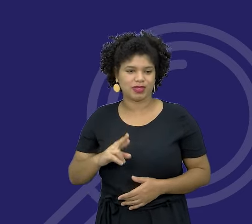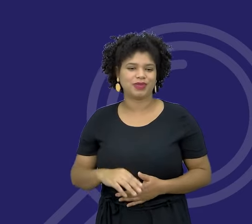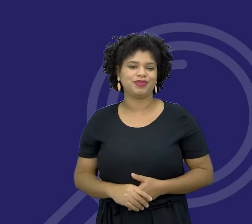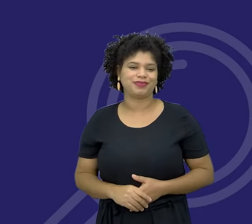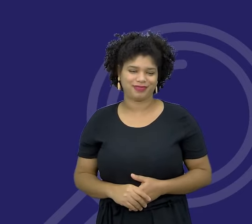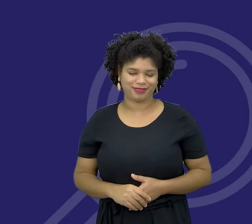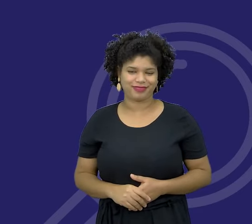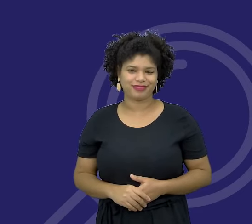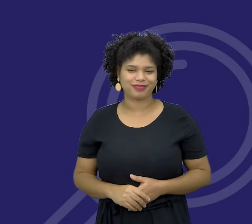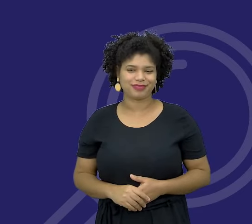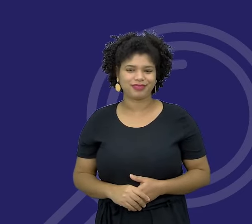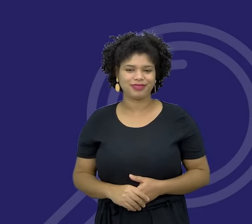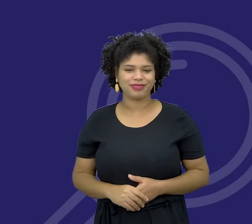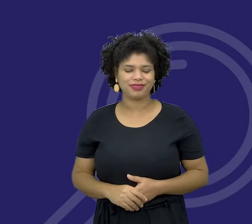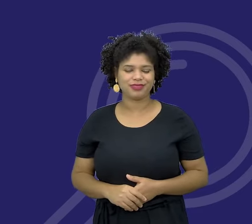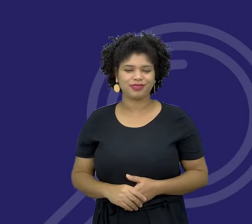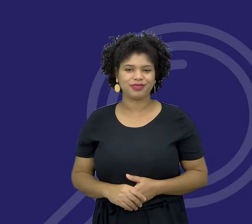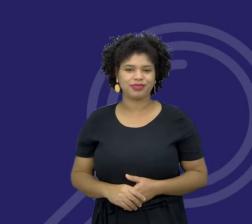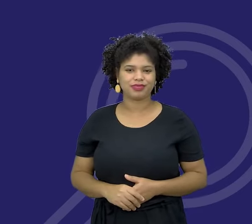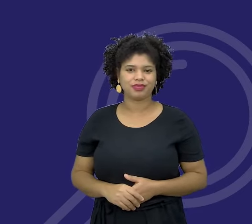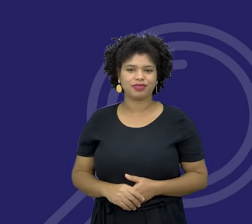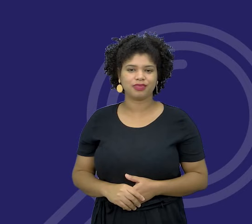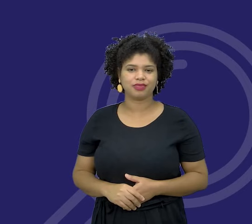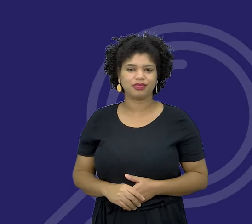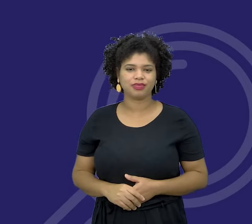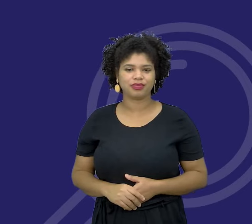problema corretamente. Pode passar?